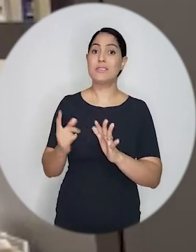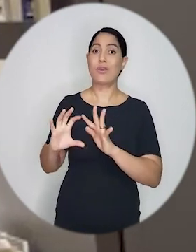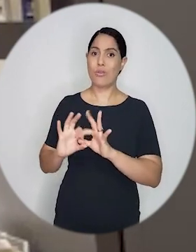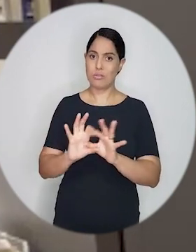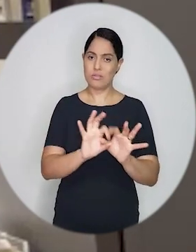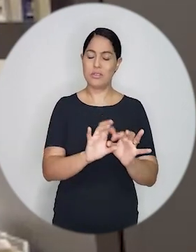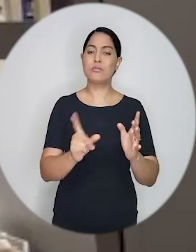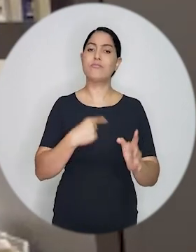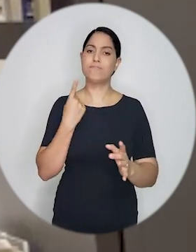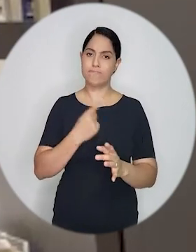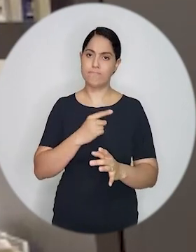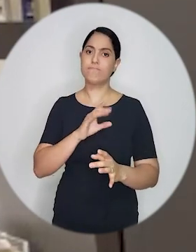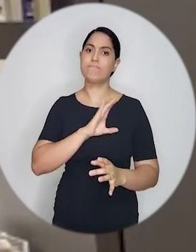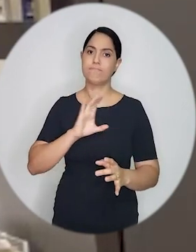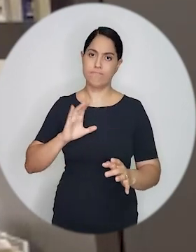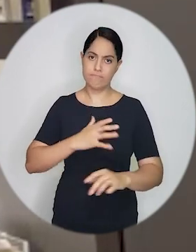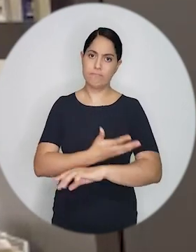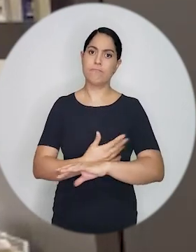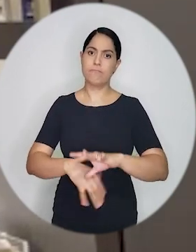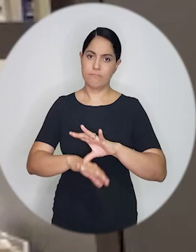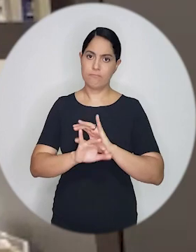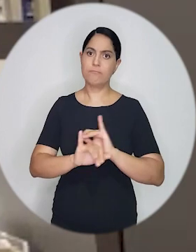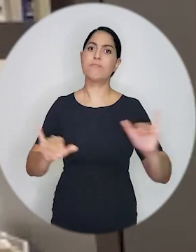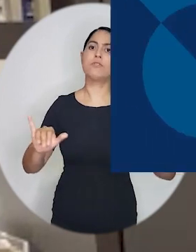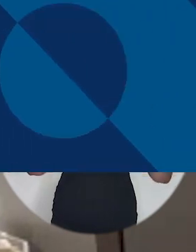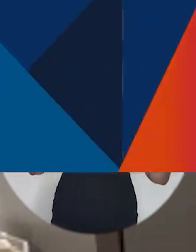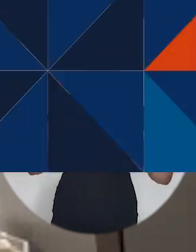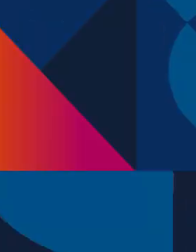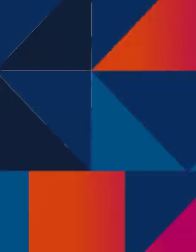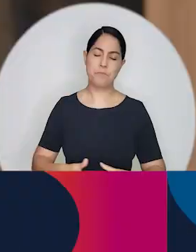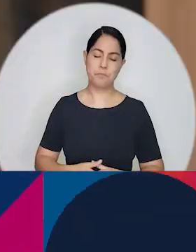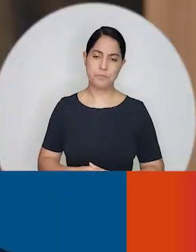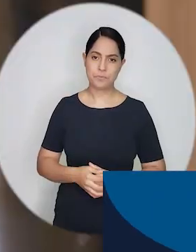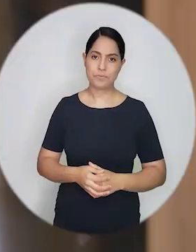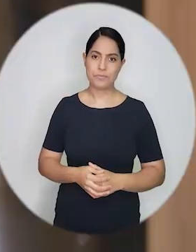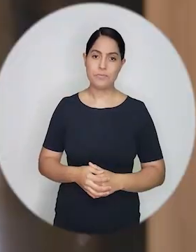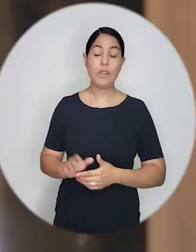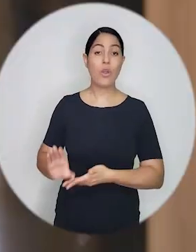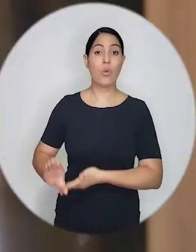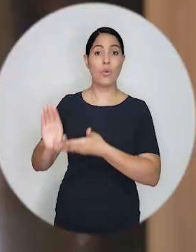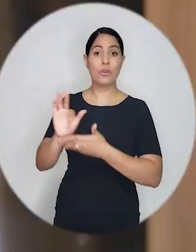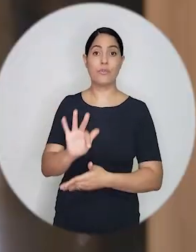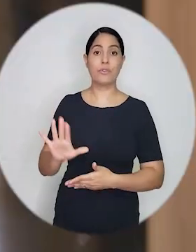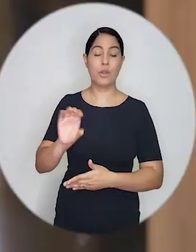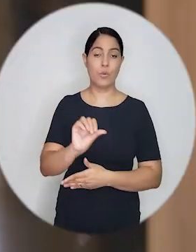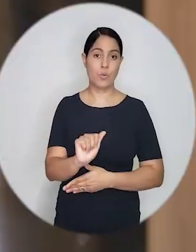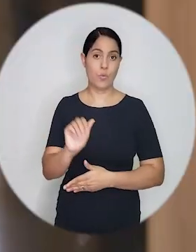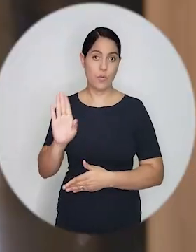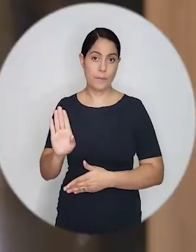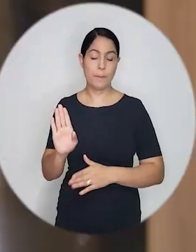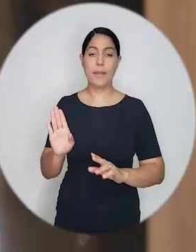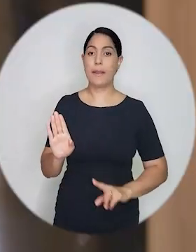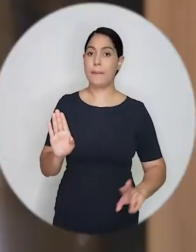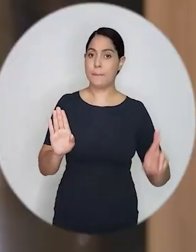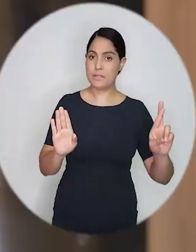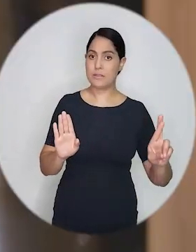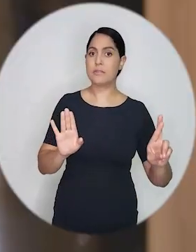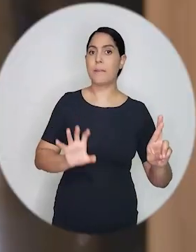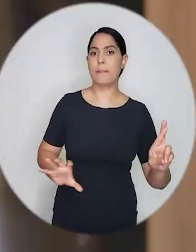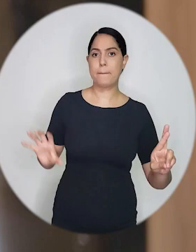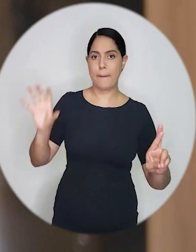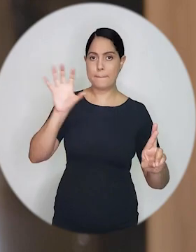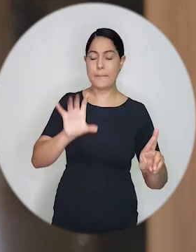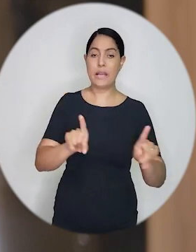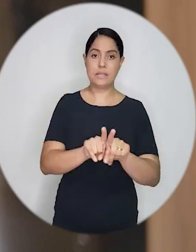dano. Então, foi nesse sentido que nós nos manifestamos. O Conselho Federal da OAB e representantes das